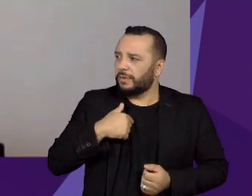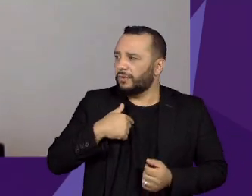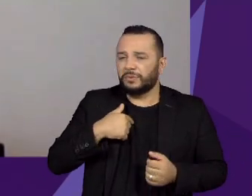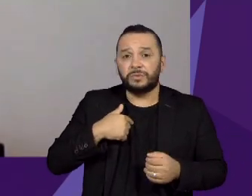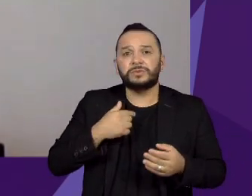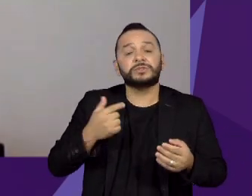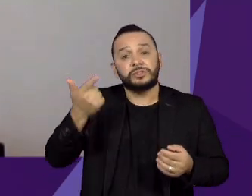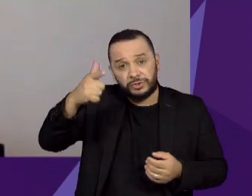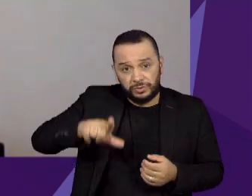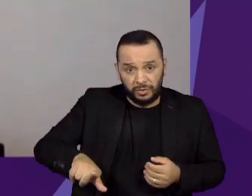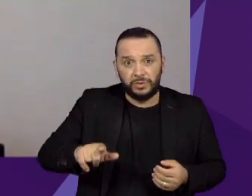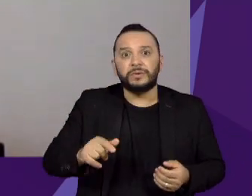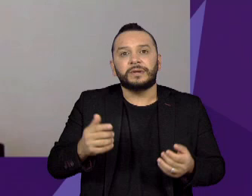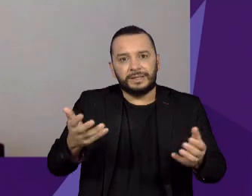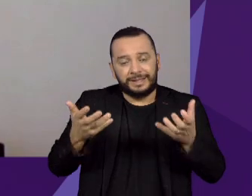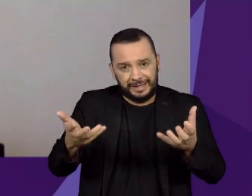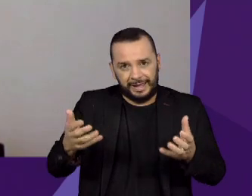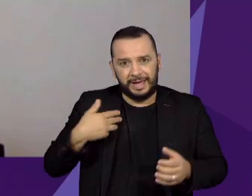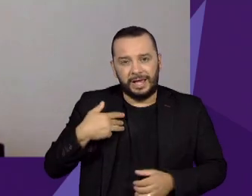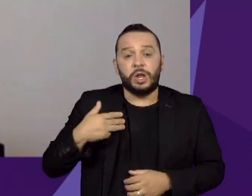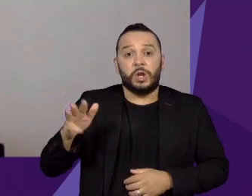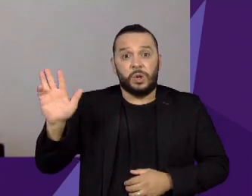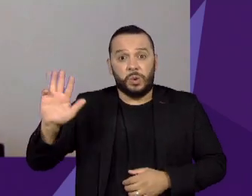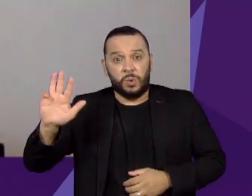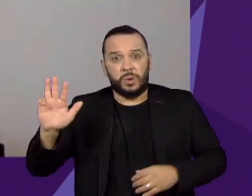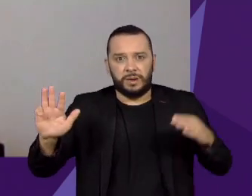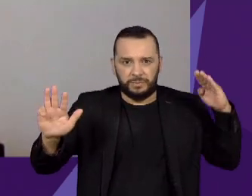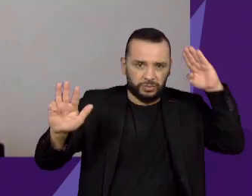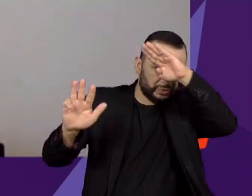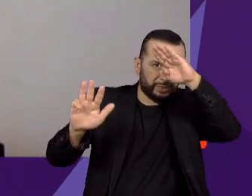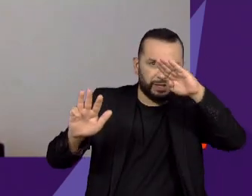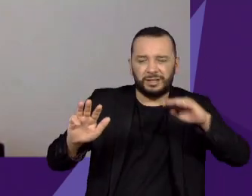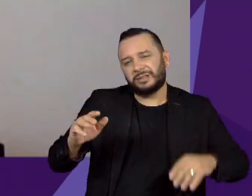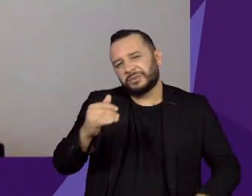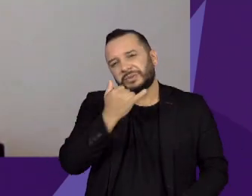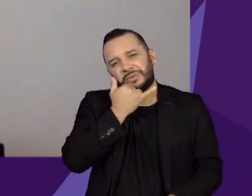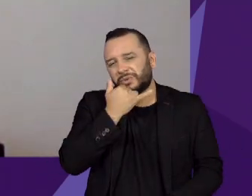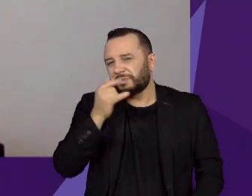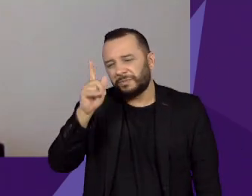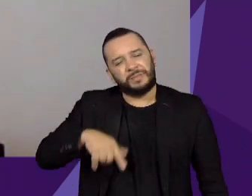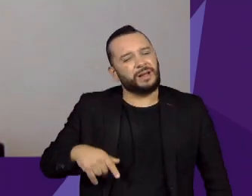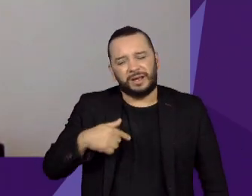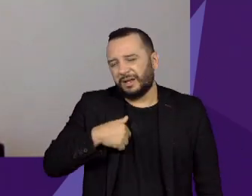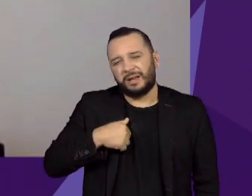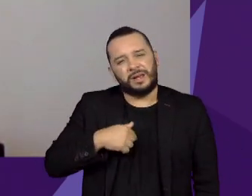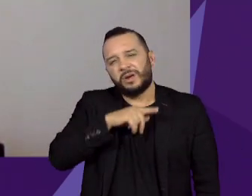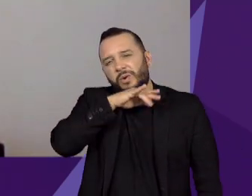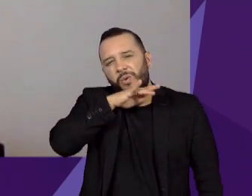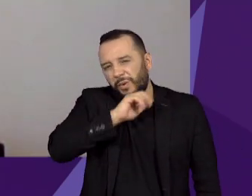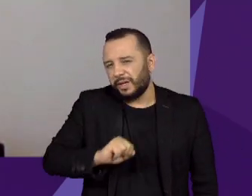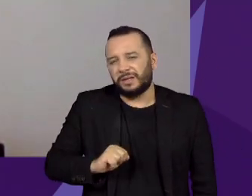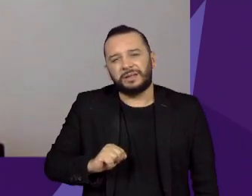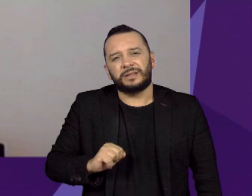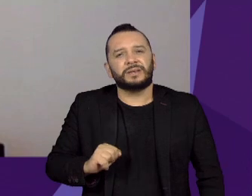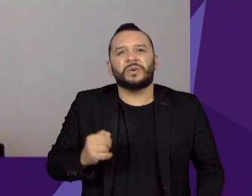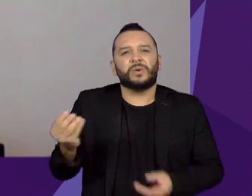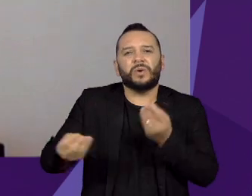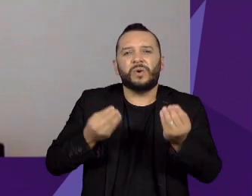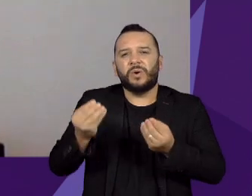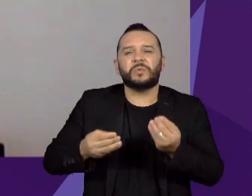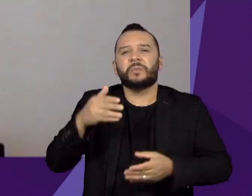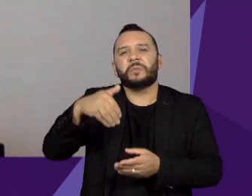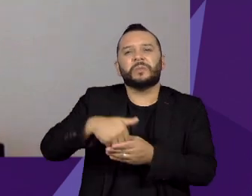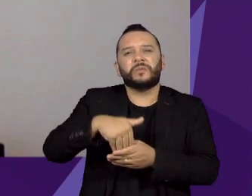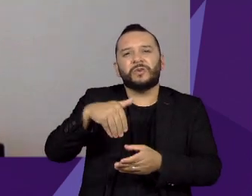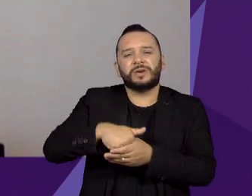querem reeditar agora Lula e Bolsonaro. É um pesadelo sem fim. Você colocar o povo para votar em